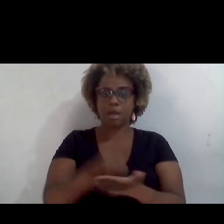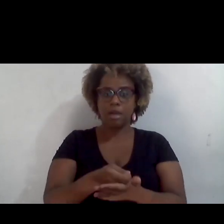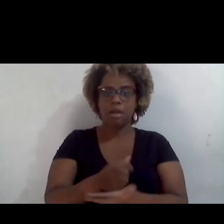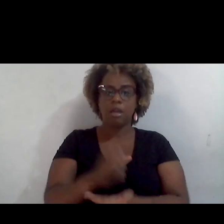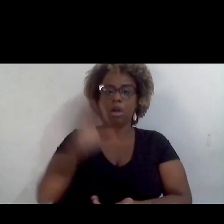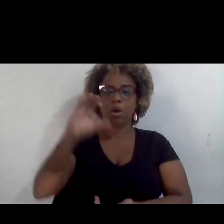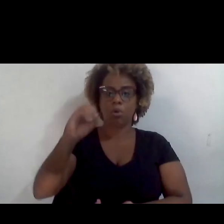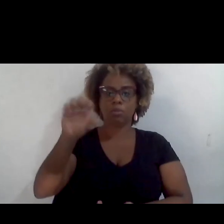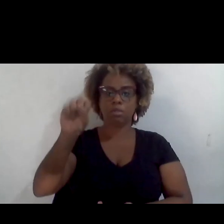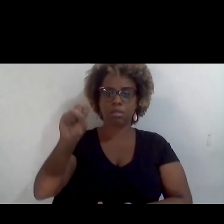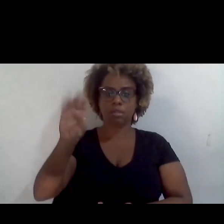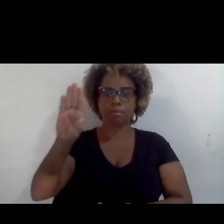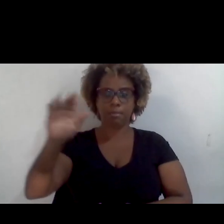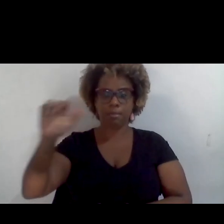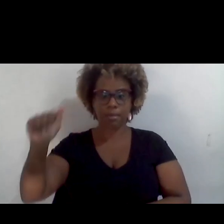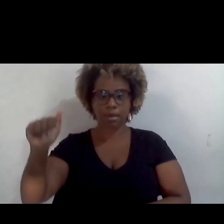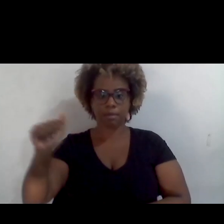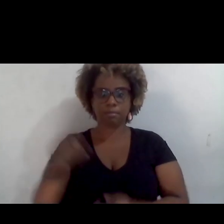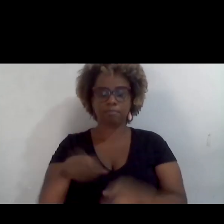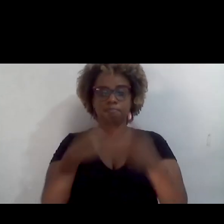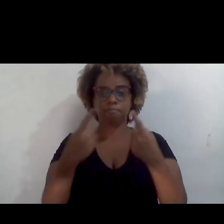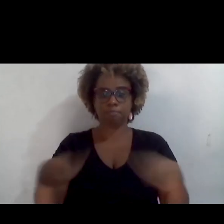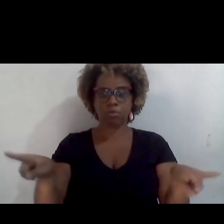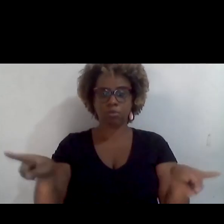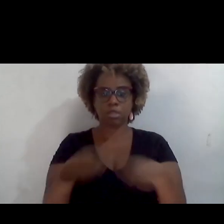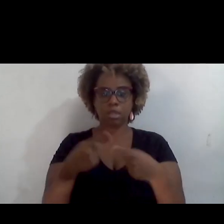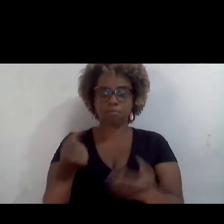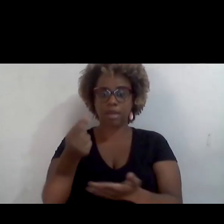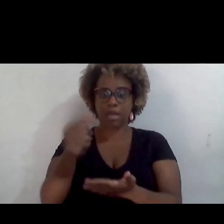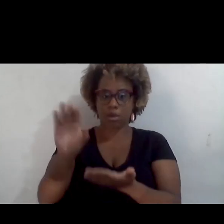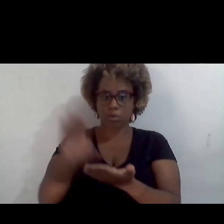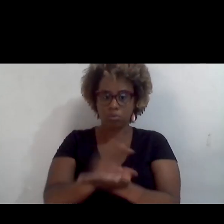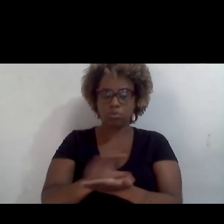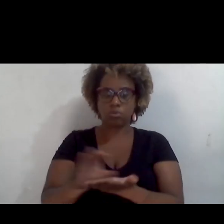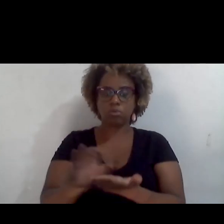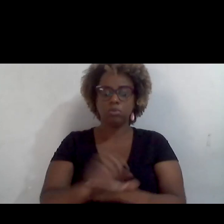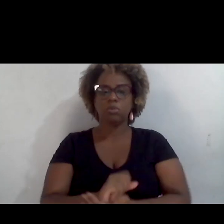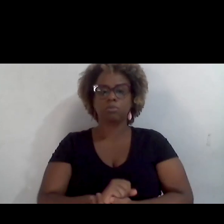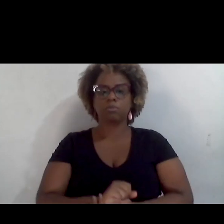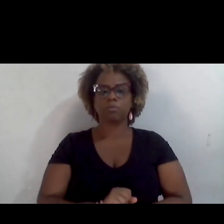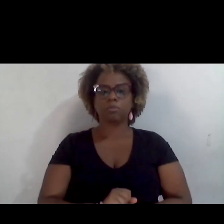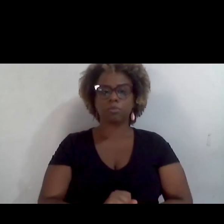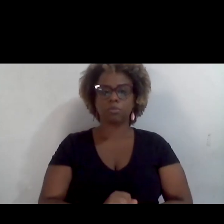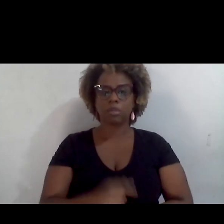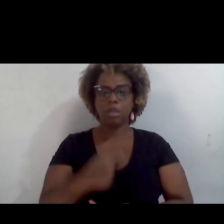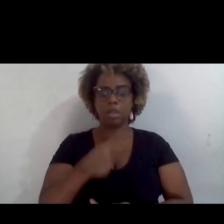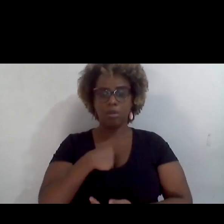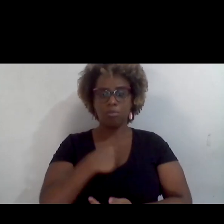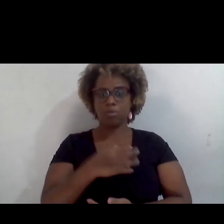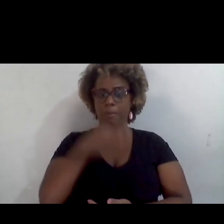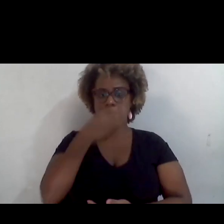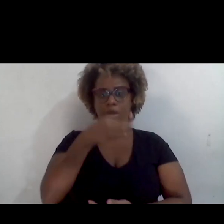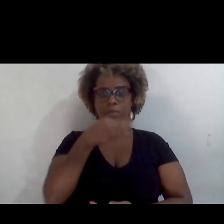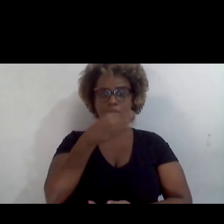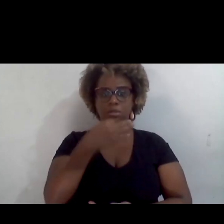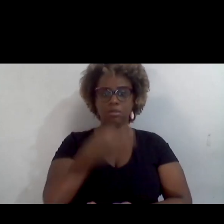é maravilhosa, mas que deveria ter um recurso próprio e não tirado do Fundo de Cultura. Né? Eu acho isso um absurdo. Quando eu estive no